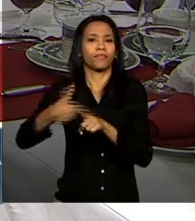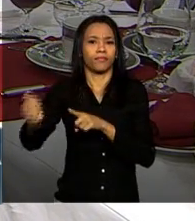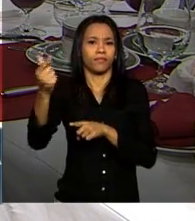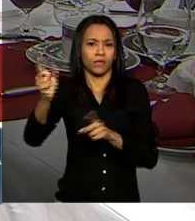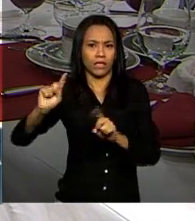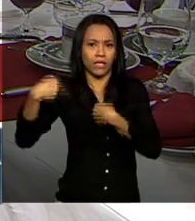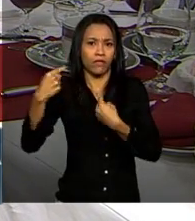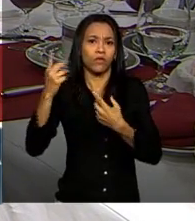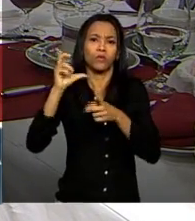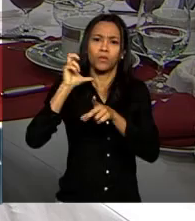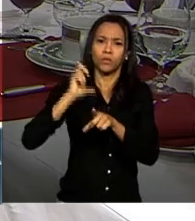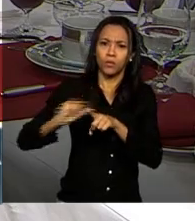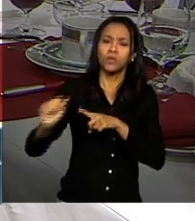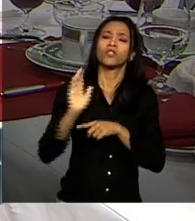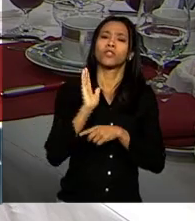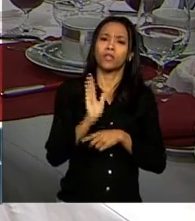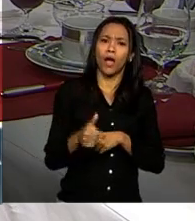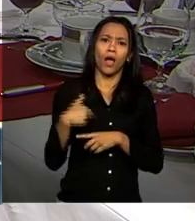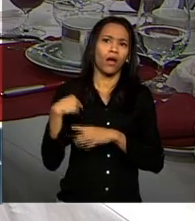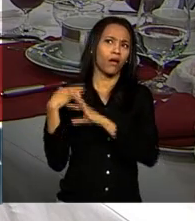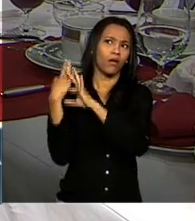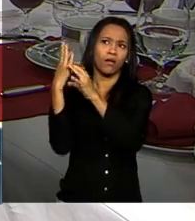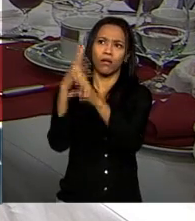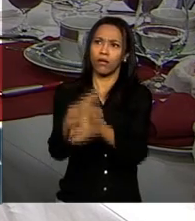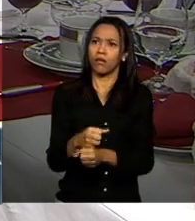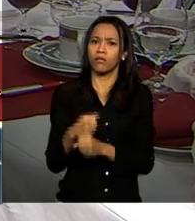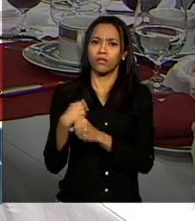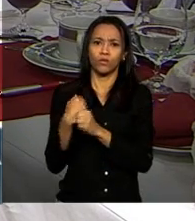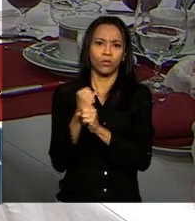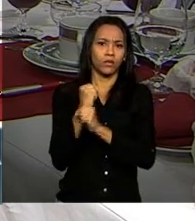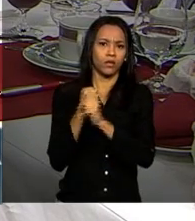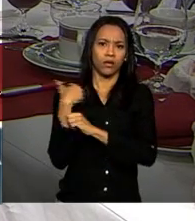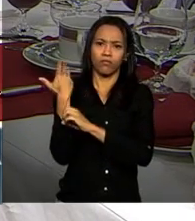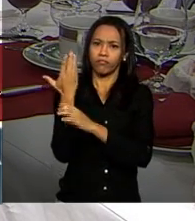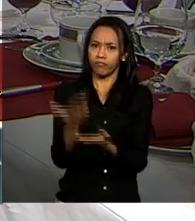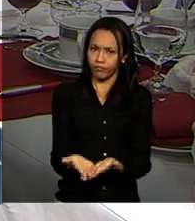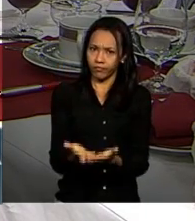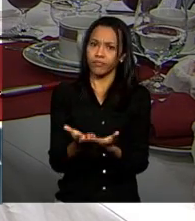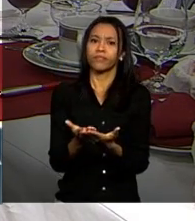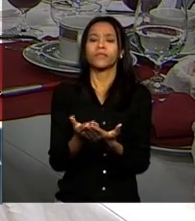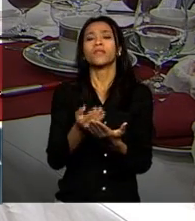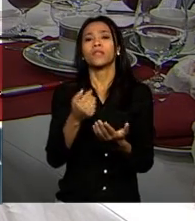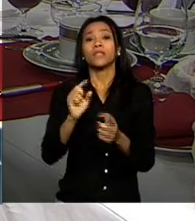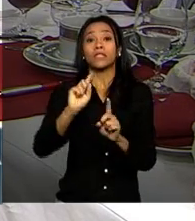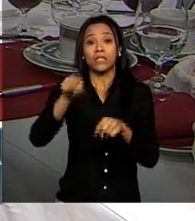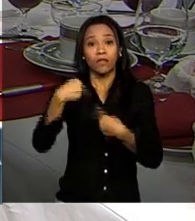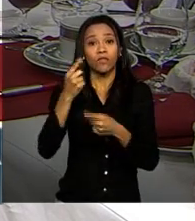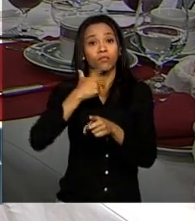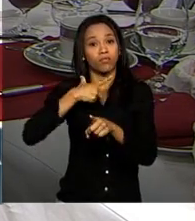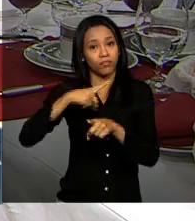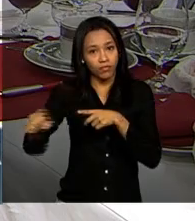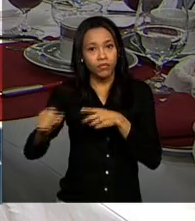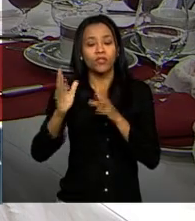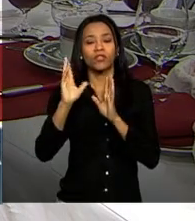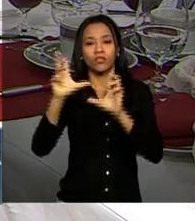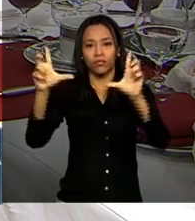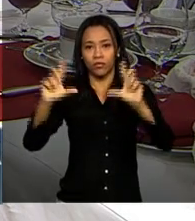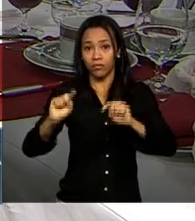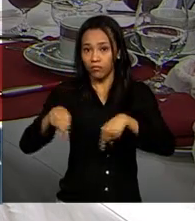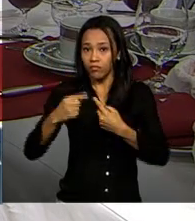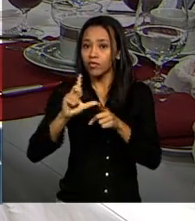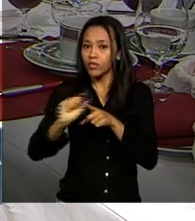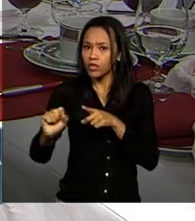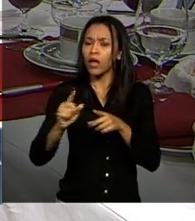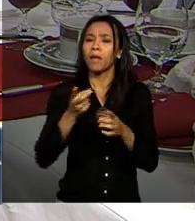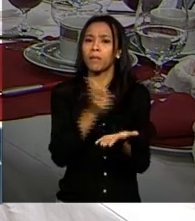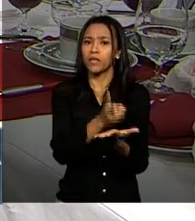desafios maiores ao longo dos últimos anos superamos os desafios preservando todos os nossos compromissos fundamentais